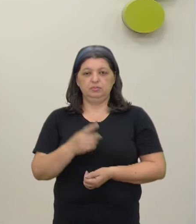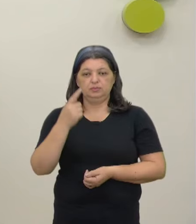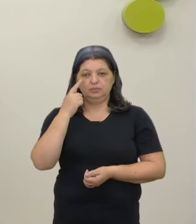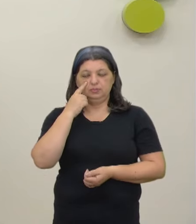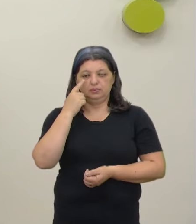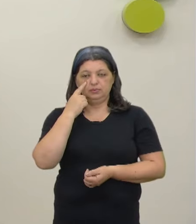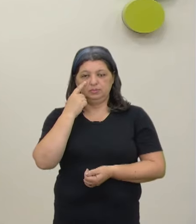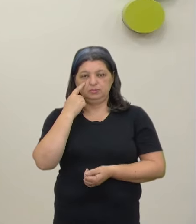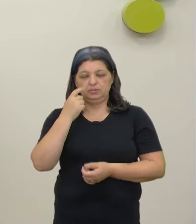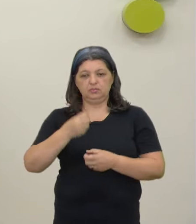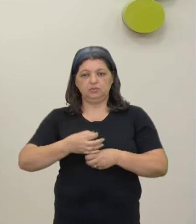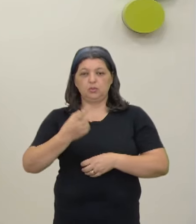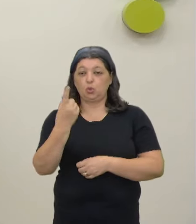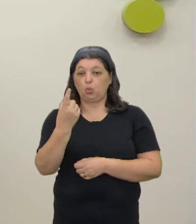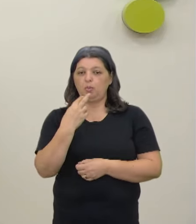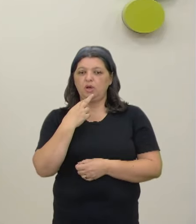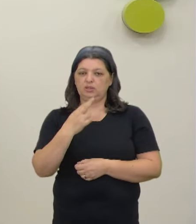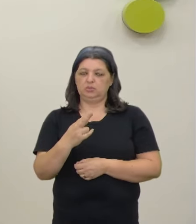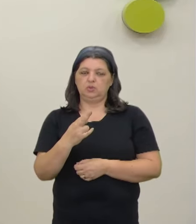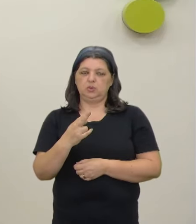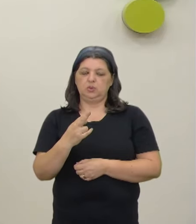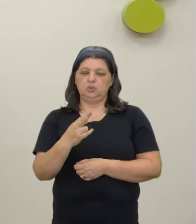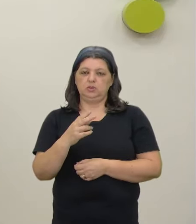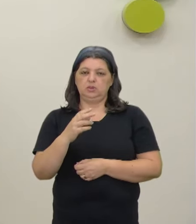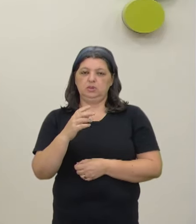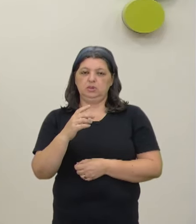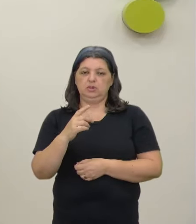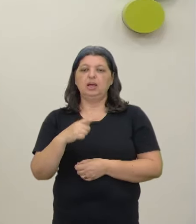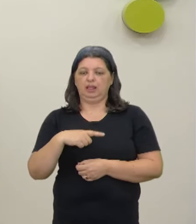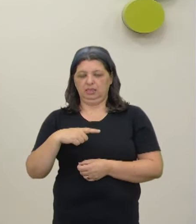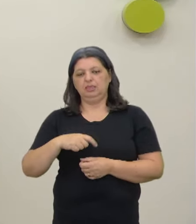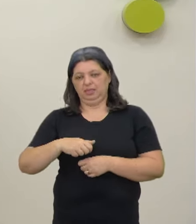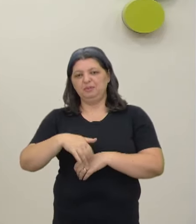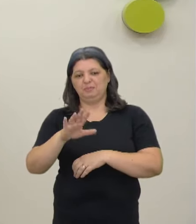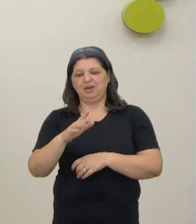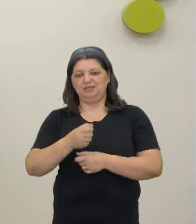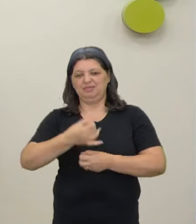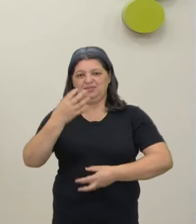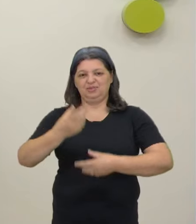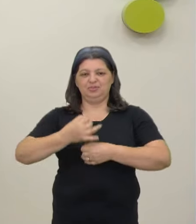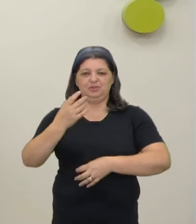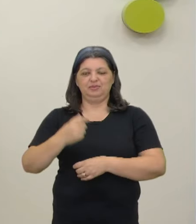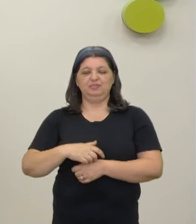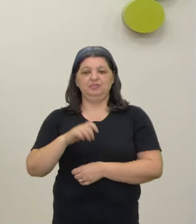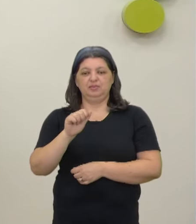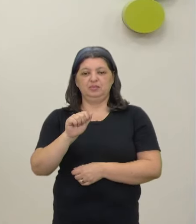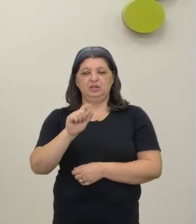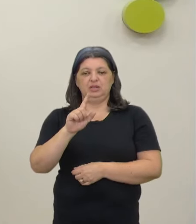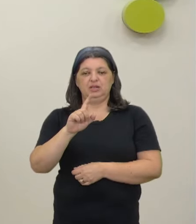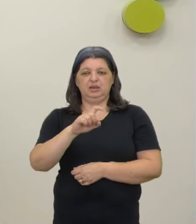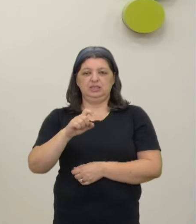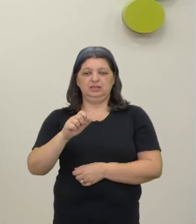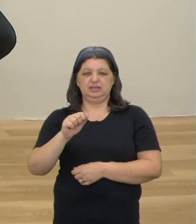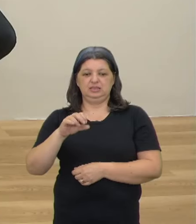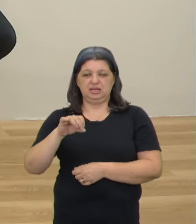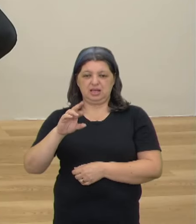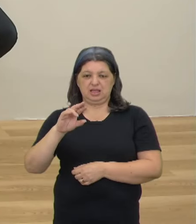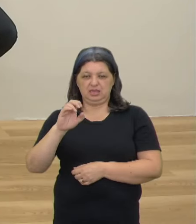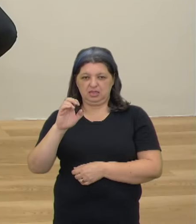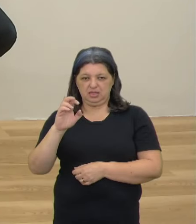Pessoal, tô aqui com uma resposta do Alexander. Ah, não, agora tem mais. Não, o Alexander falou, constranger as